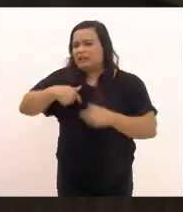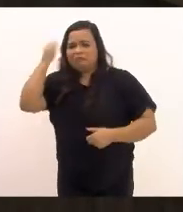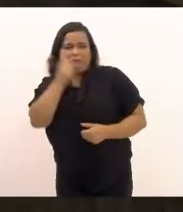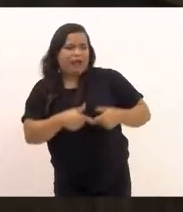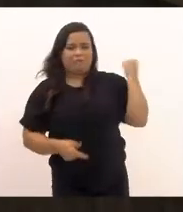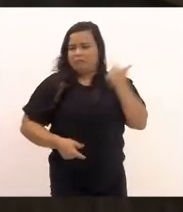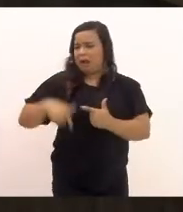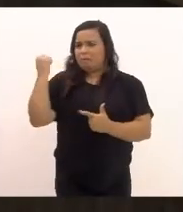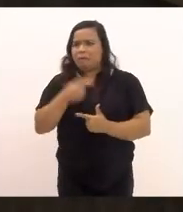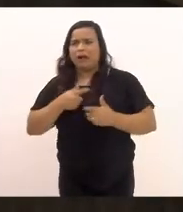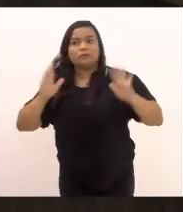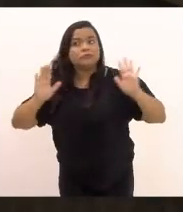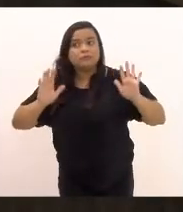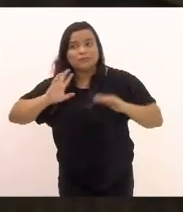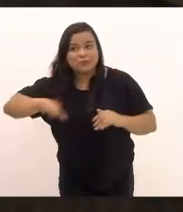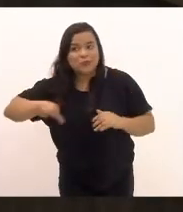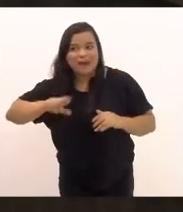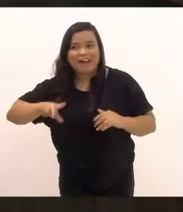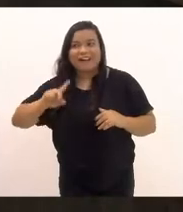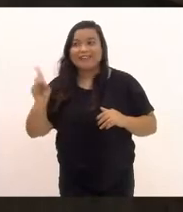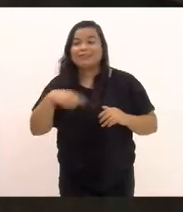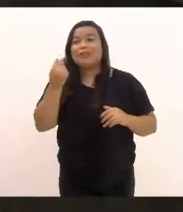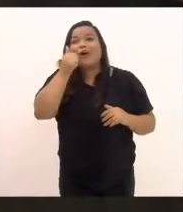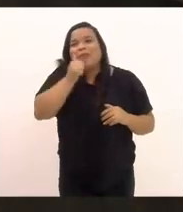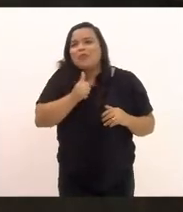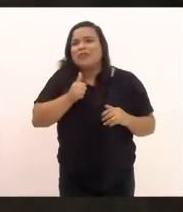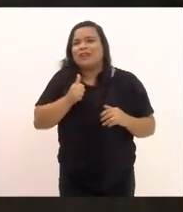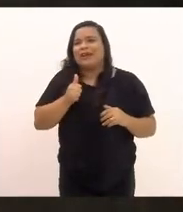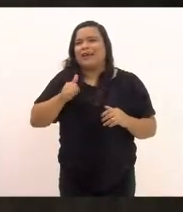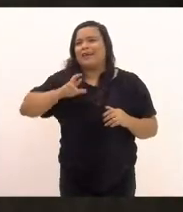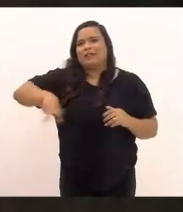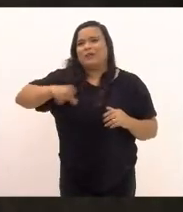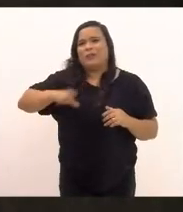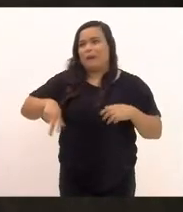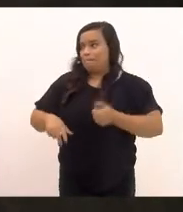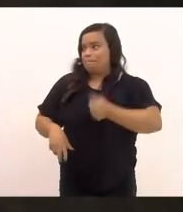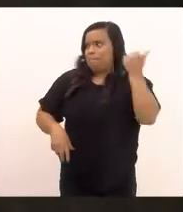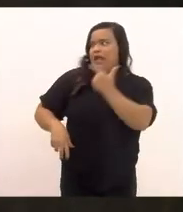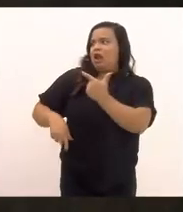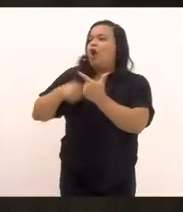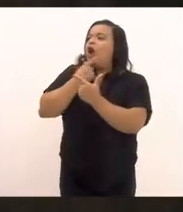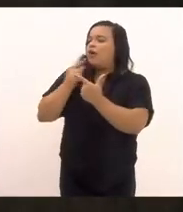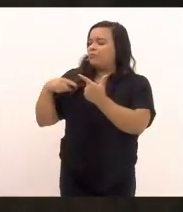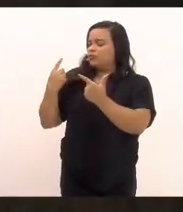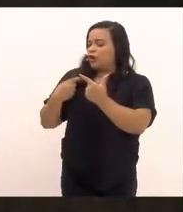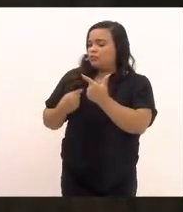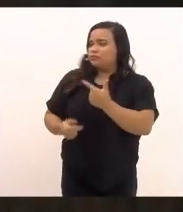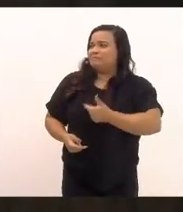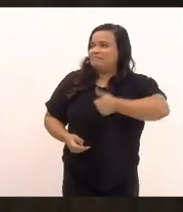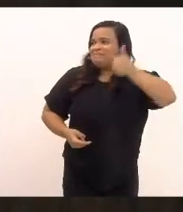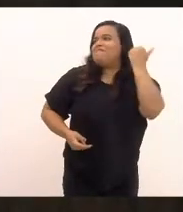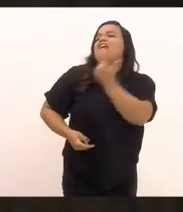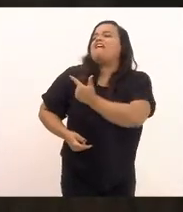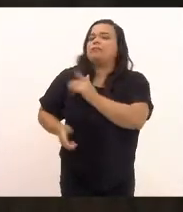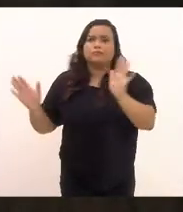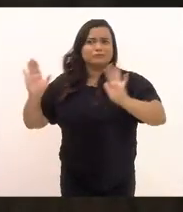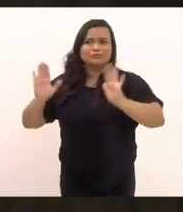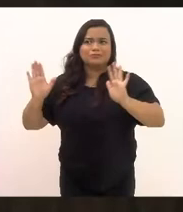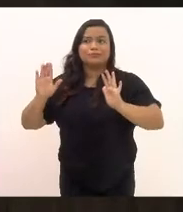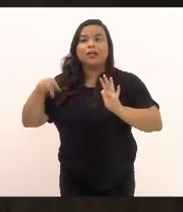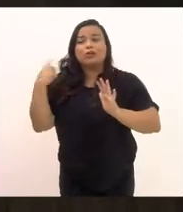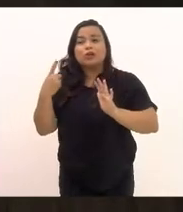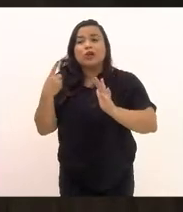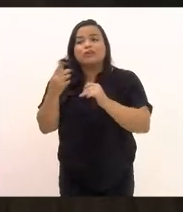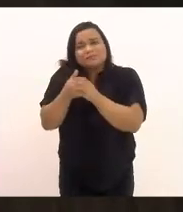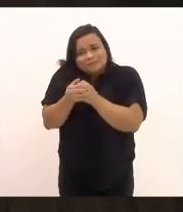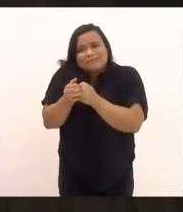ninguém. Eu costumo dizer que nós, mulheres, não somos melhores que os homens. Mas, com todo carinho, nós somos diferentes,